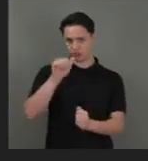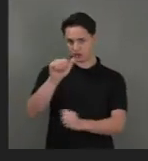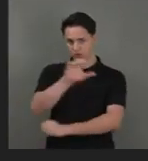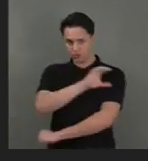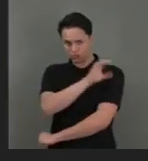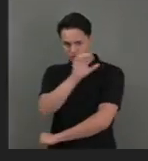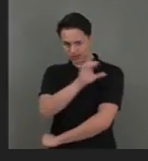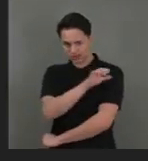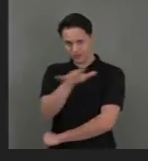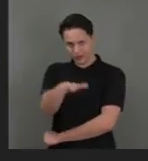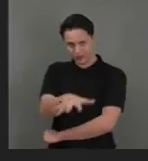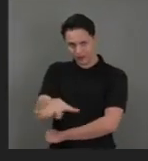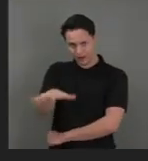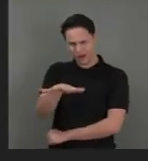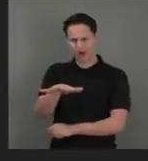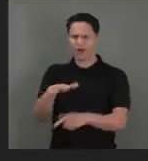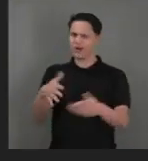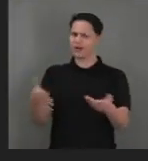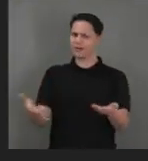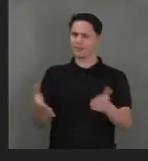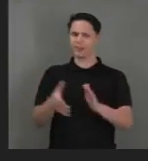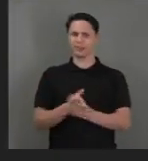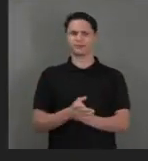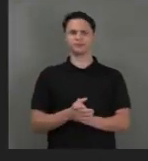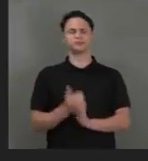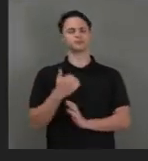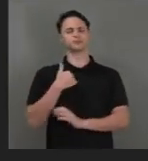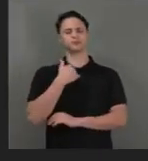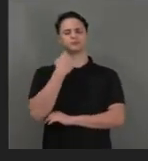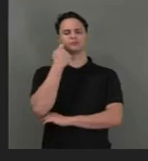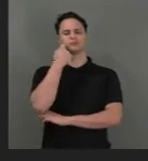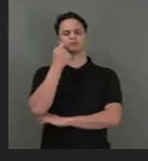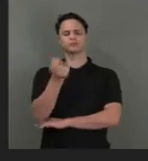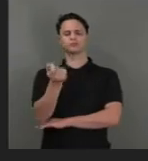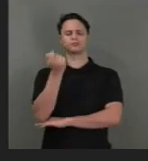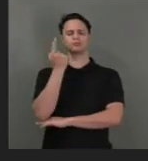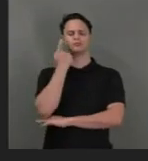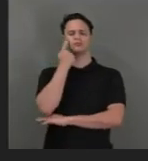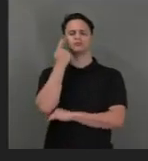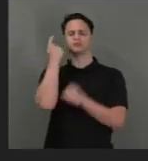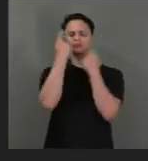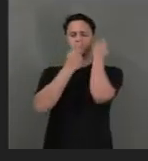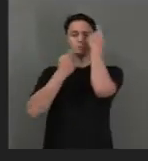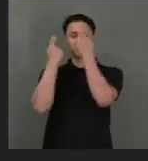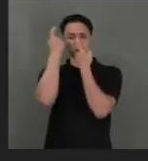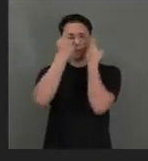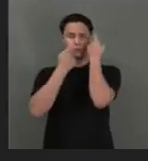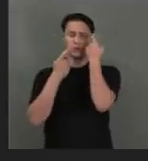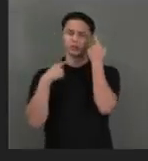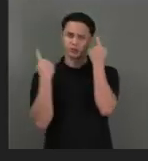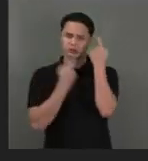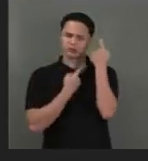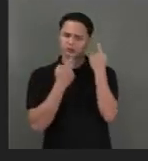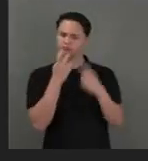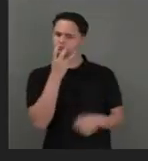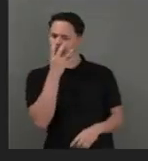daquela pasta, né? Então, eu fico extremamente preocupado com isso, porque nós estamos vendo a